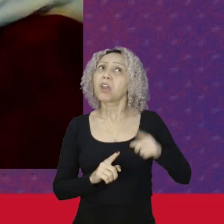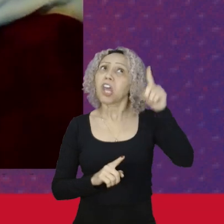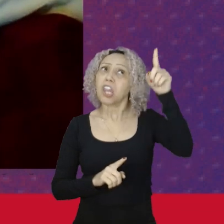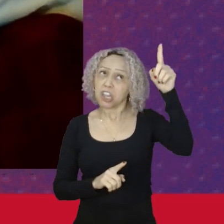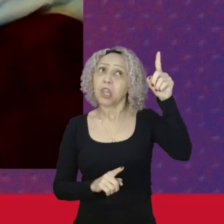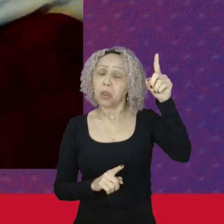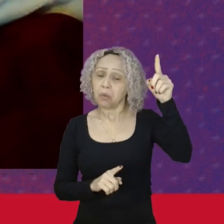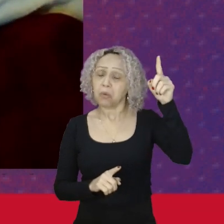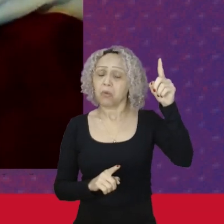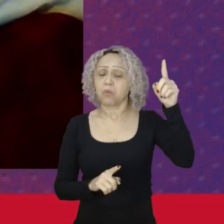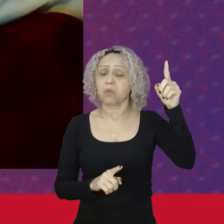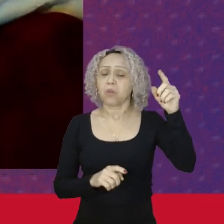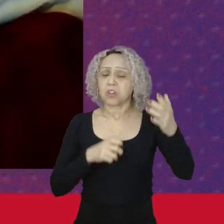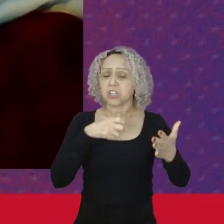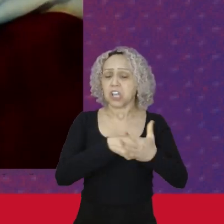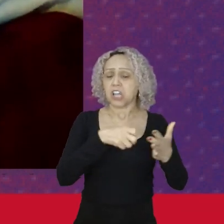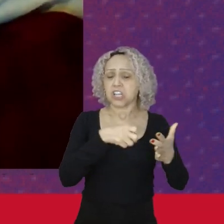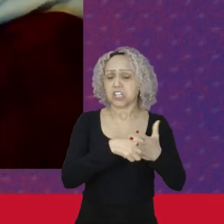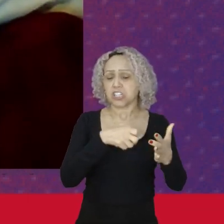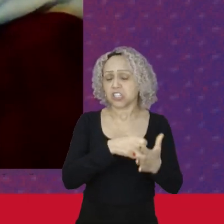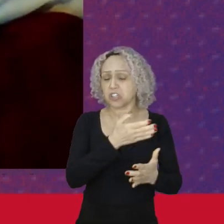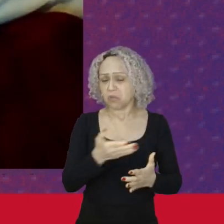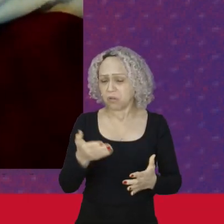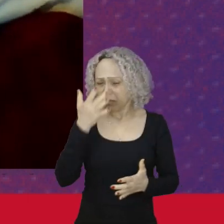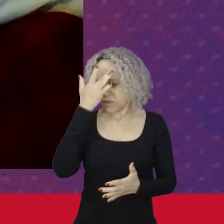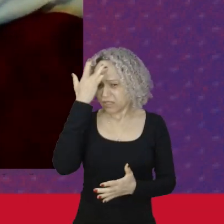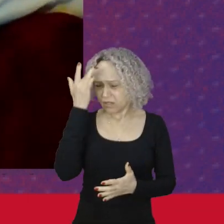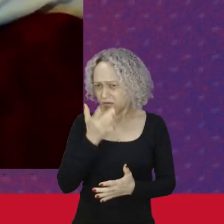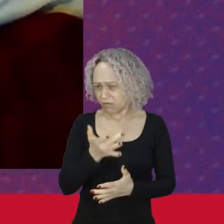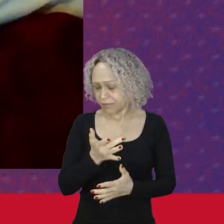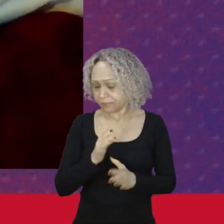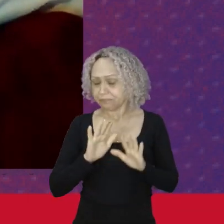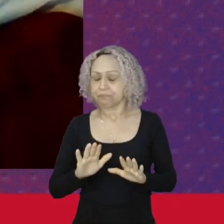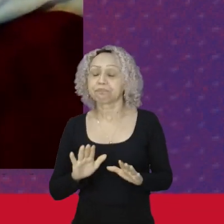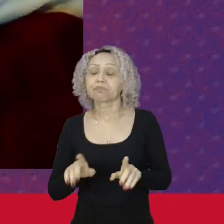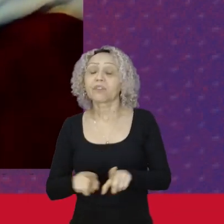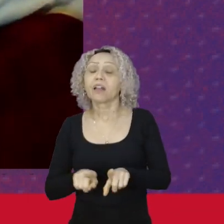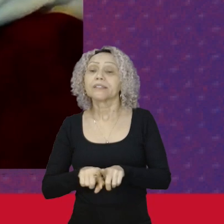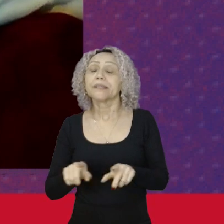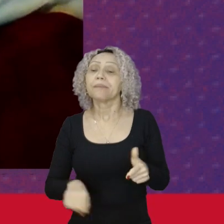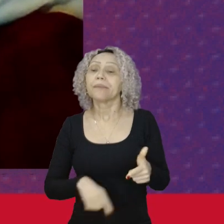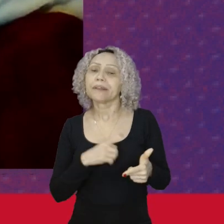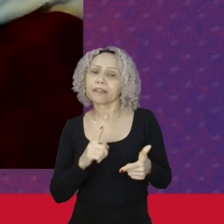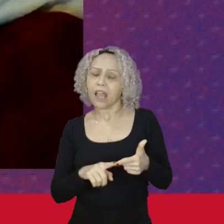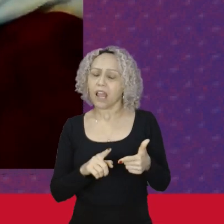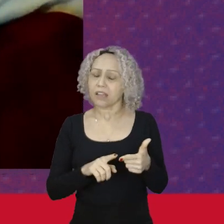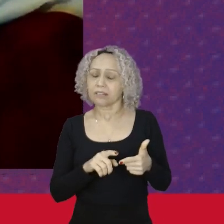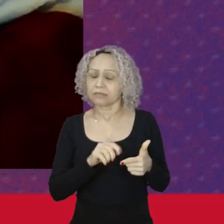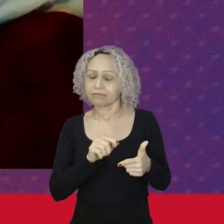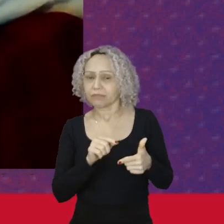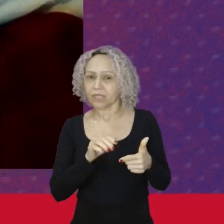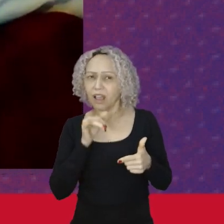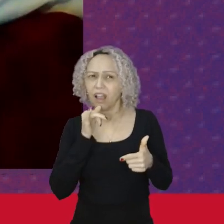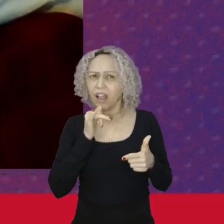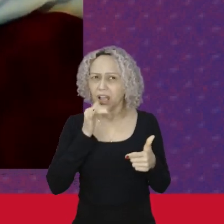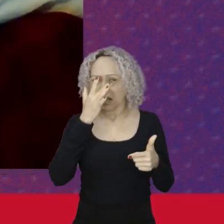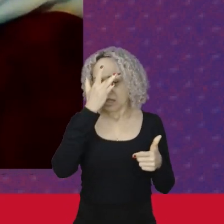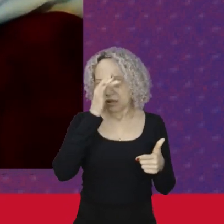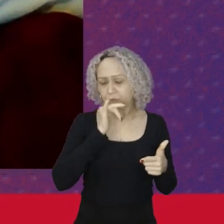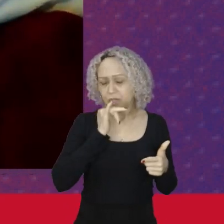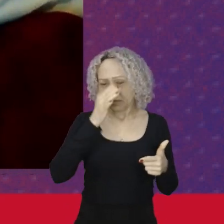época geralmente se afirmava que a carne, né, era vulnerável